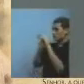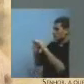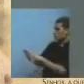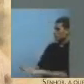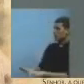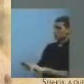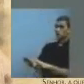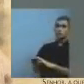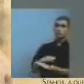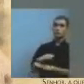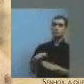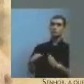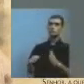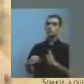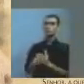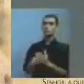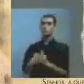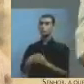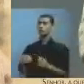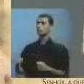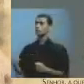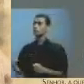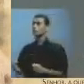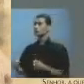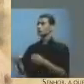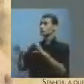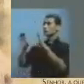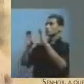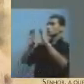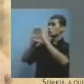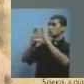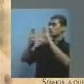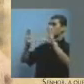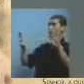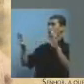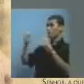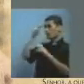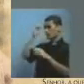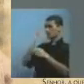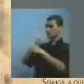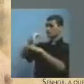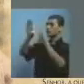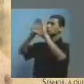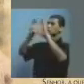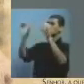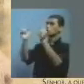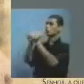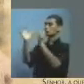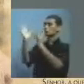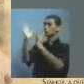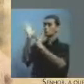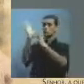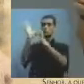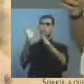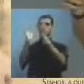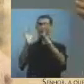26 anos no cemitério, no túmulo, nas trevas, como nós já meditamos